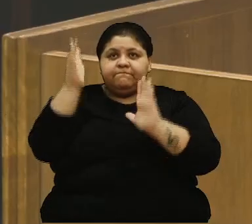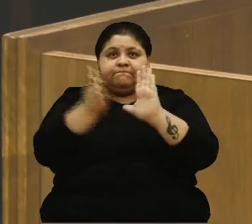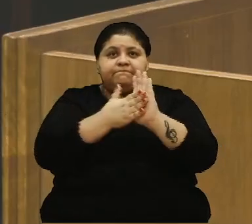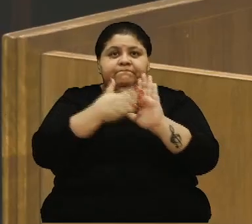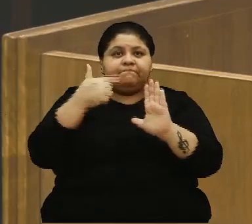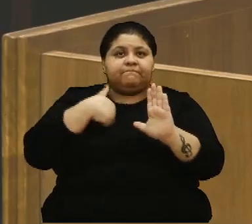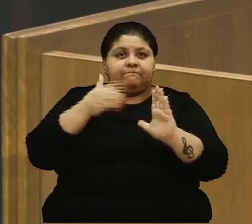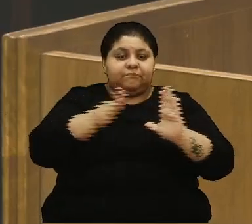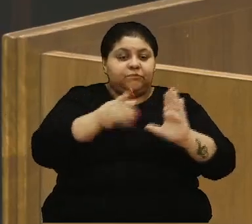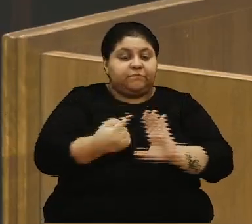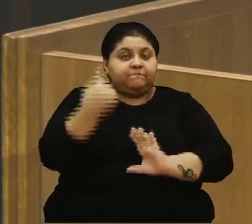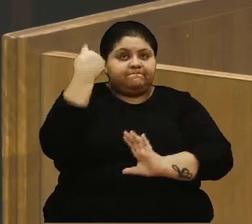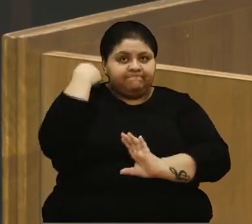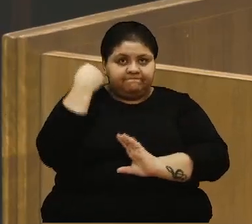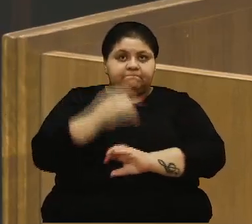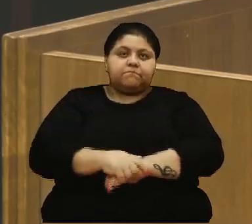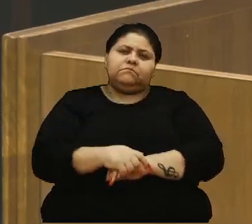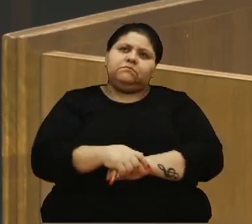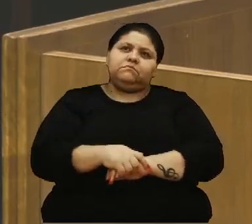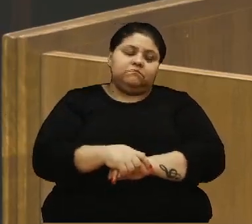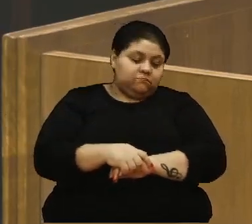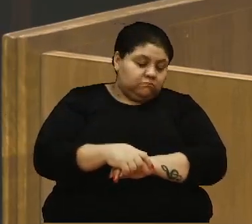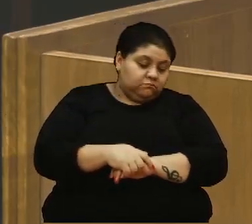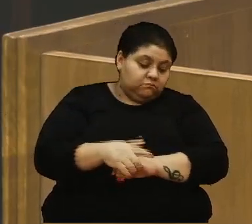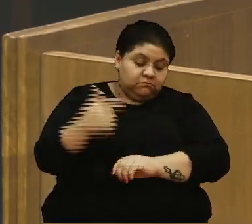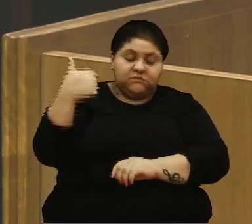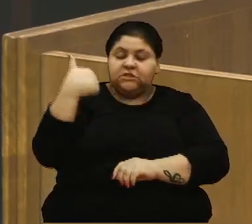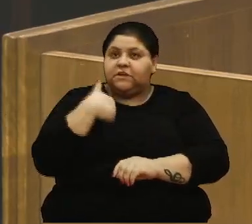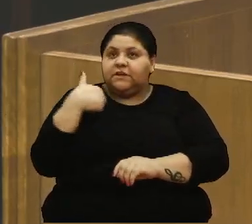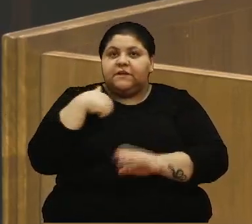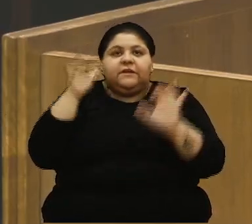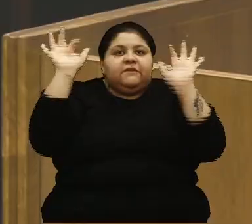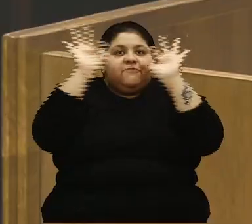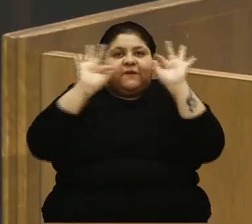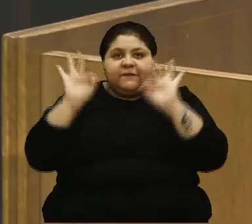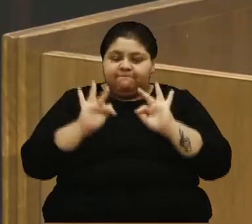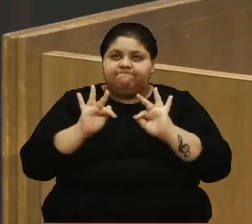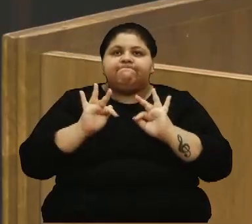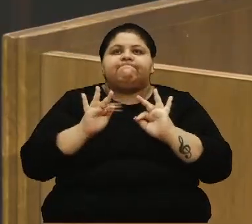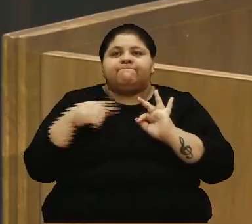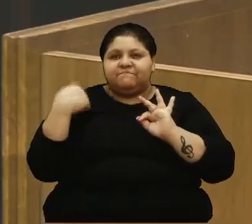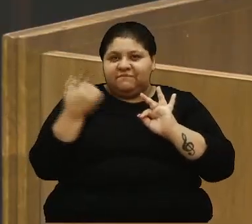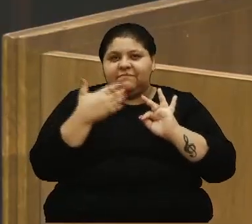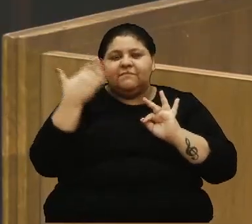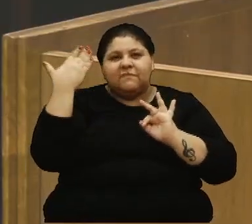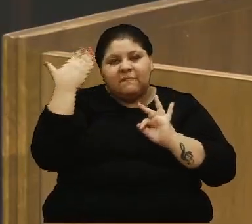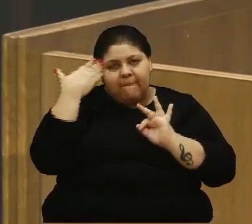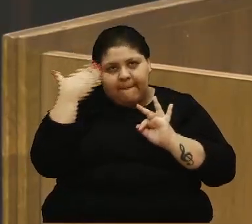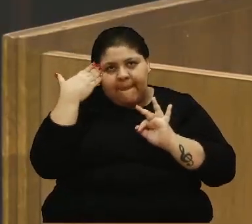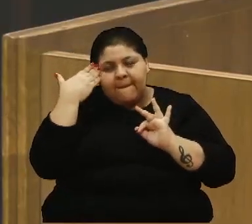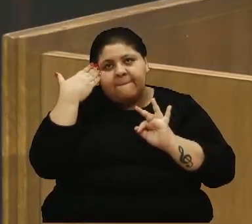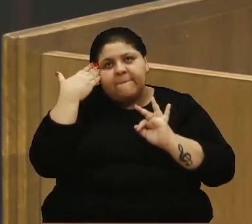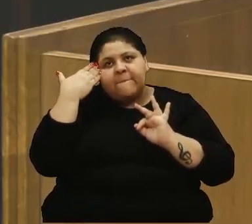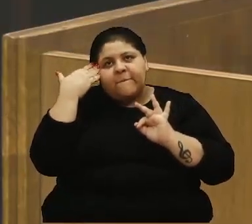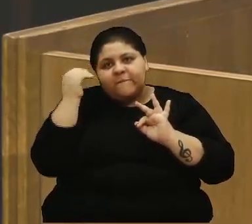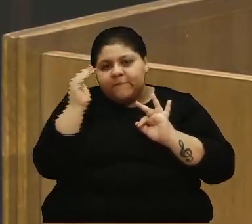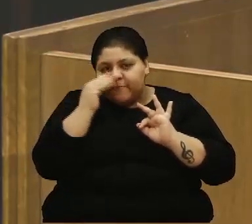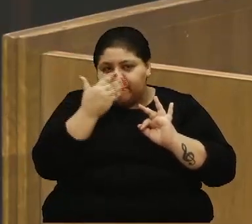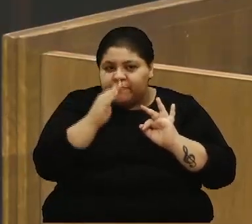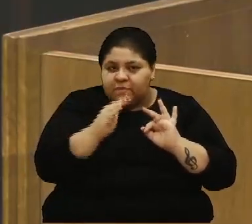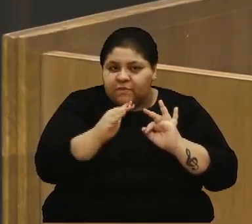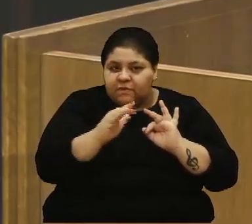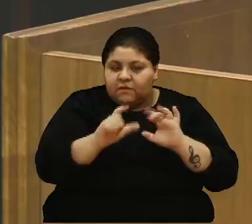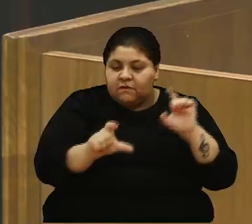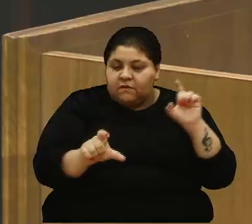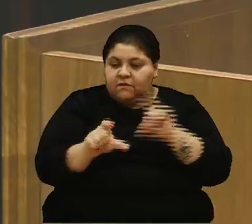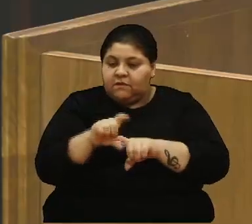na legislatura anterior. Então, eu estou extremamente feliz e a gente sabe que a questão da frente parlamentar, ela depende muito